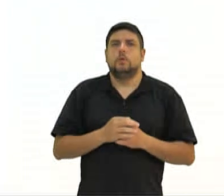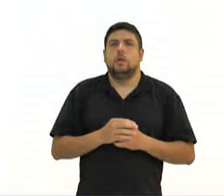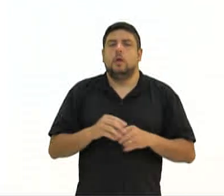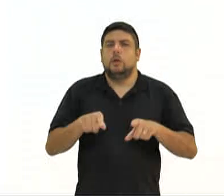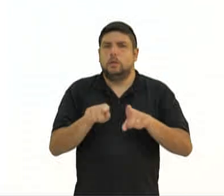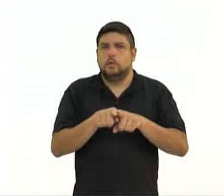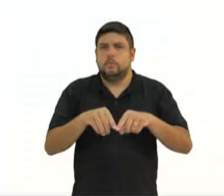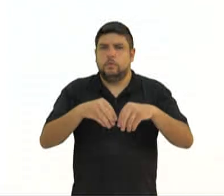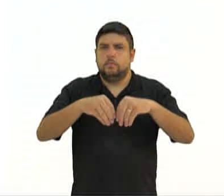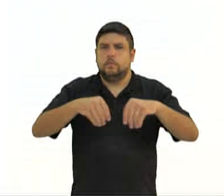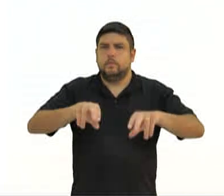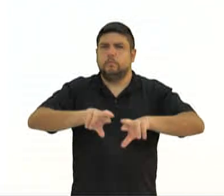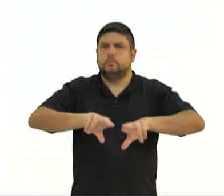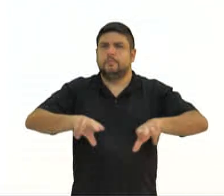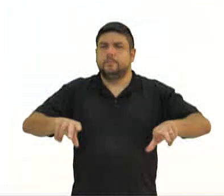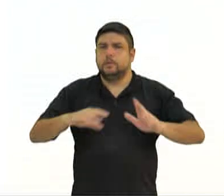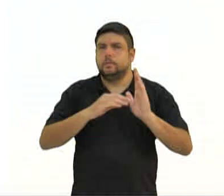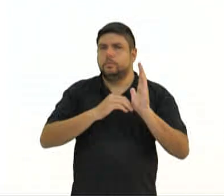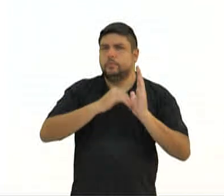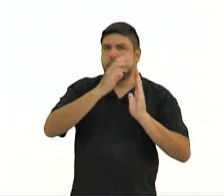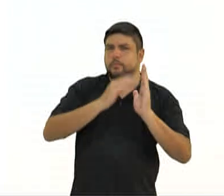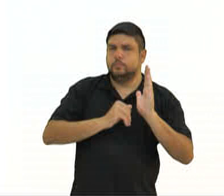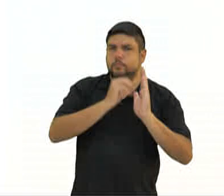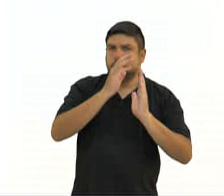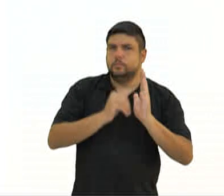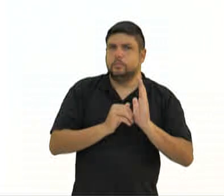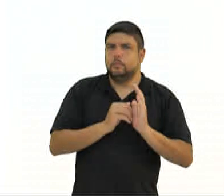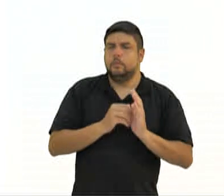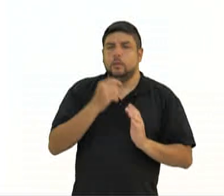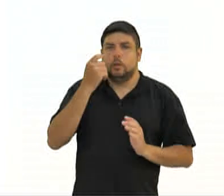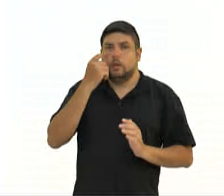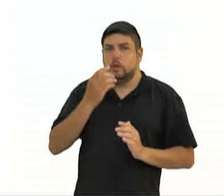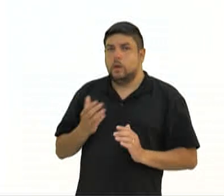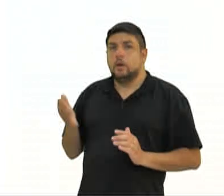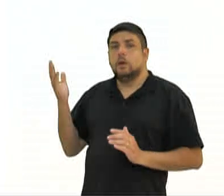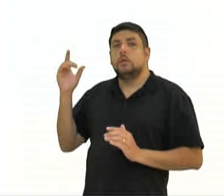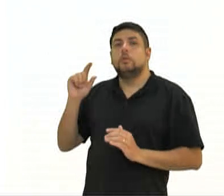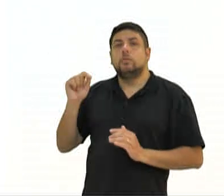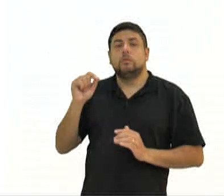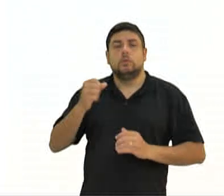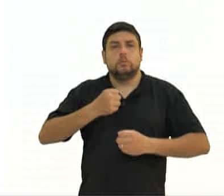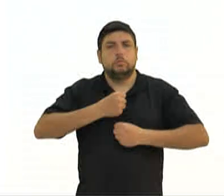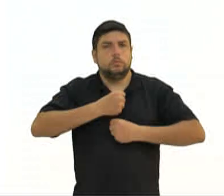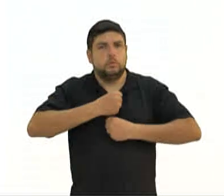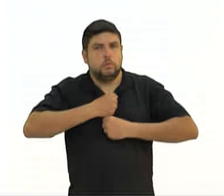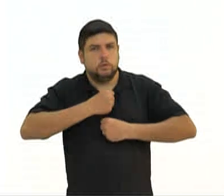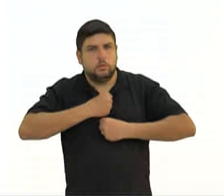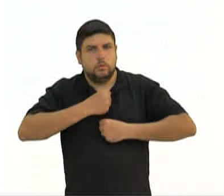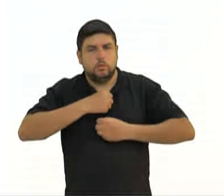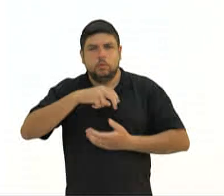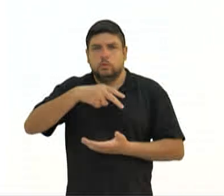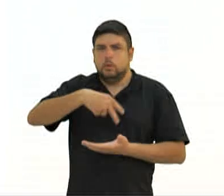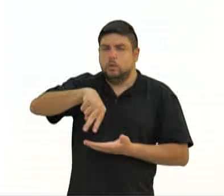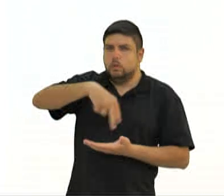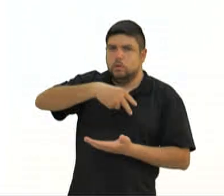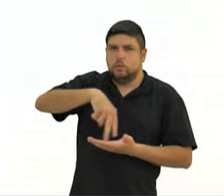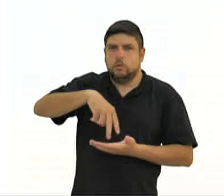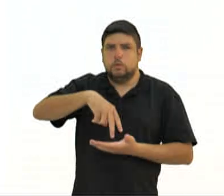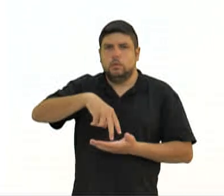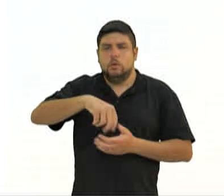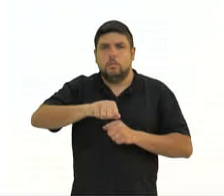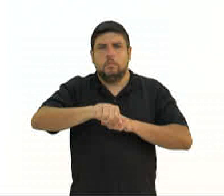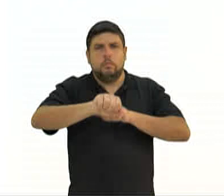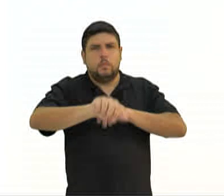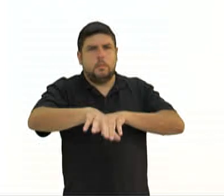que foram pintados. Aqui eles estão representados os sacerdotes dançando, guerreiros